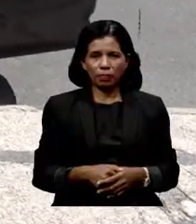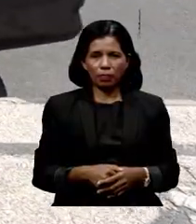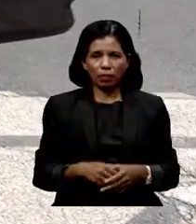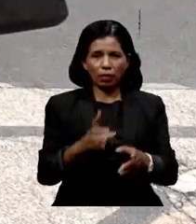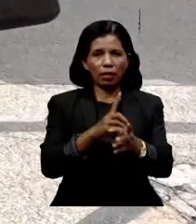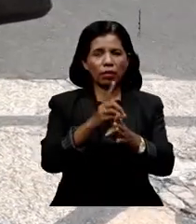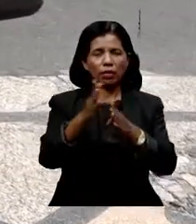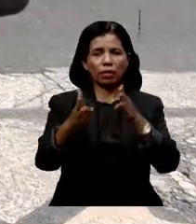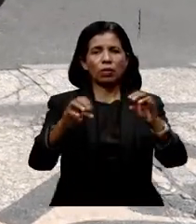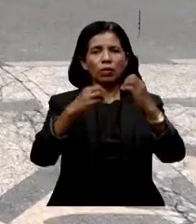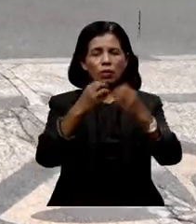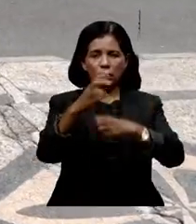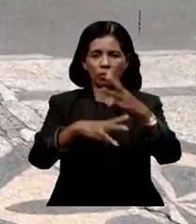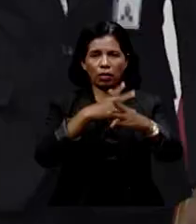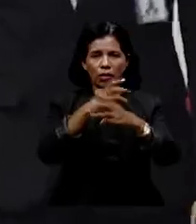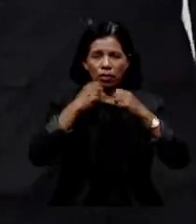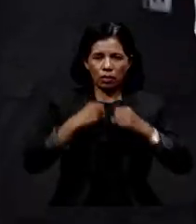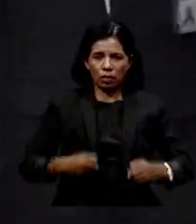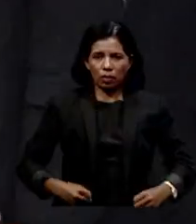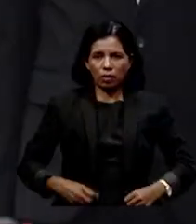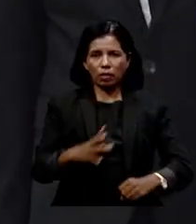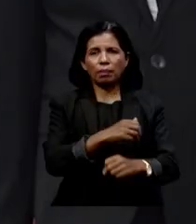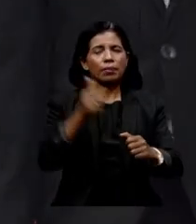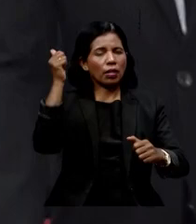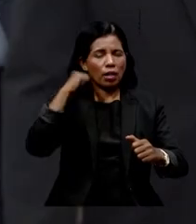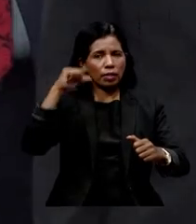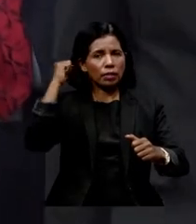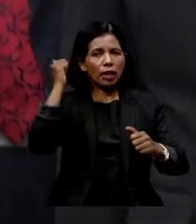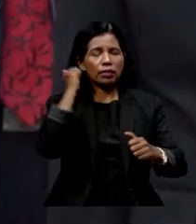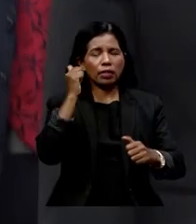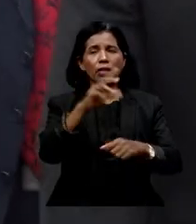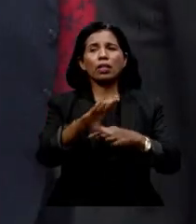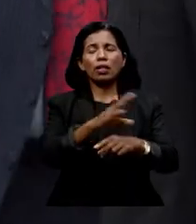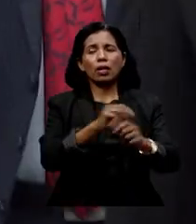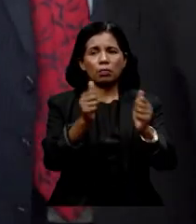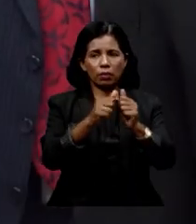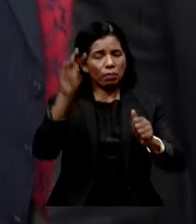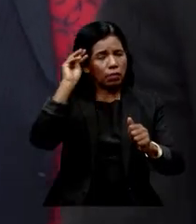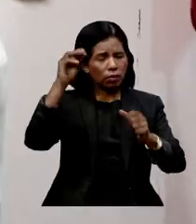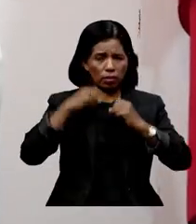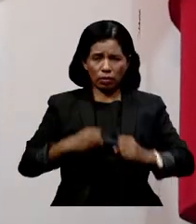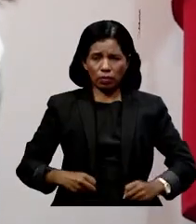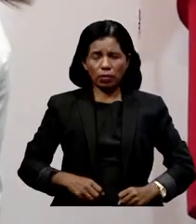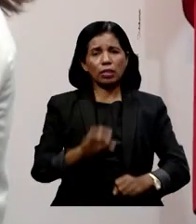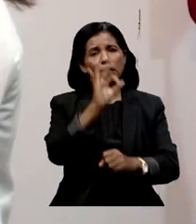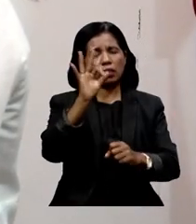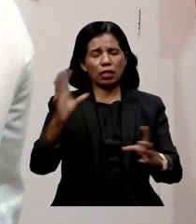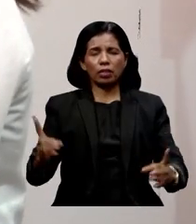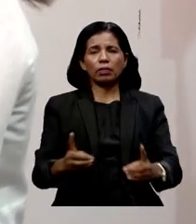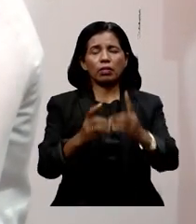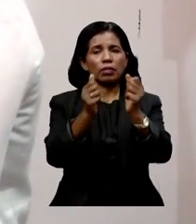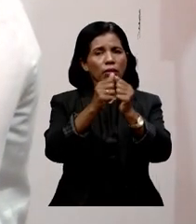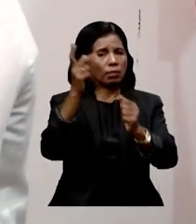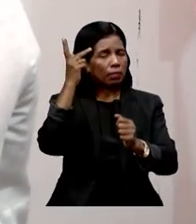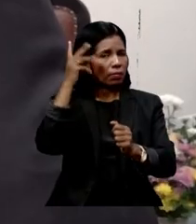Diretora Regional Organização Mundial Saúde para a Região Sudeste Asiático, o equipa acompanha o ministro da Saúde e a sexta, né, a Soromalo, o